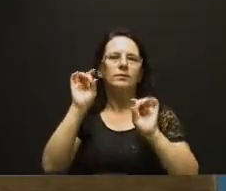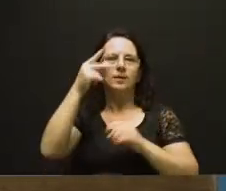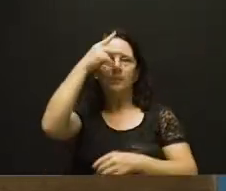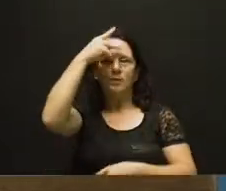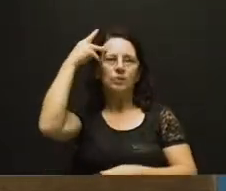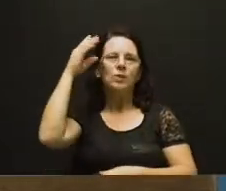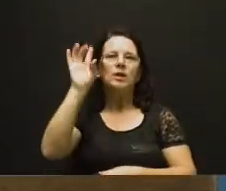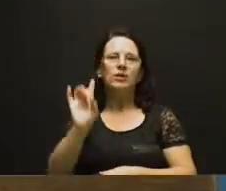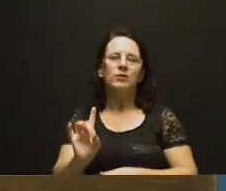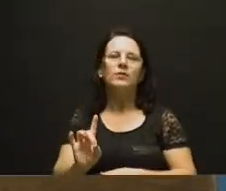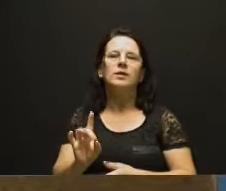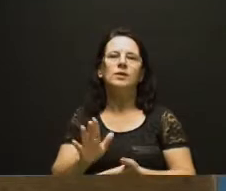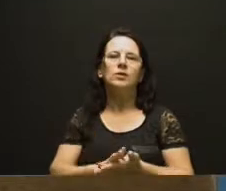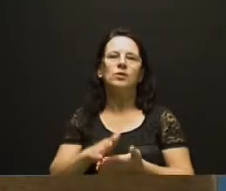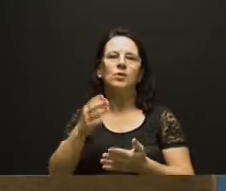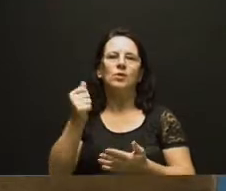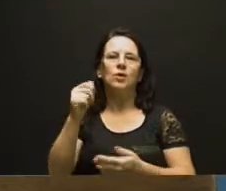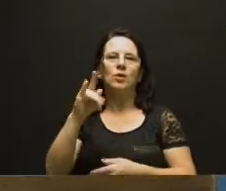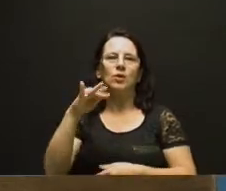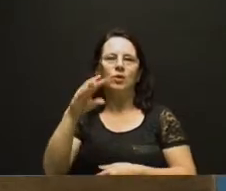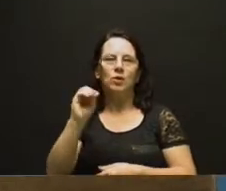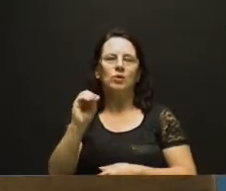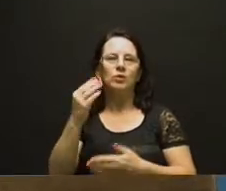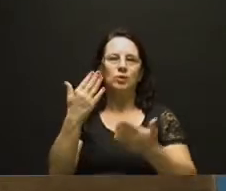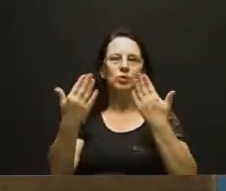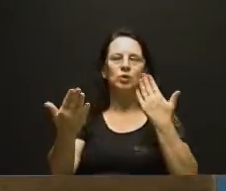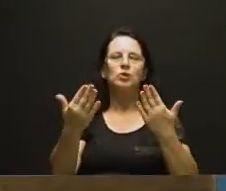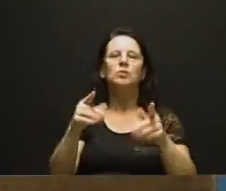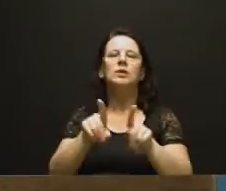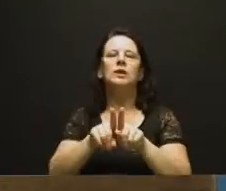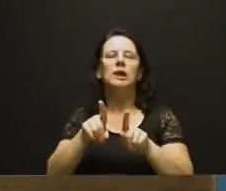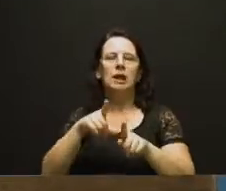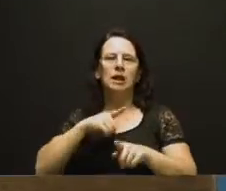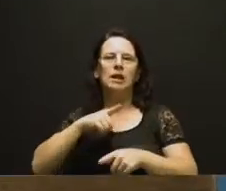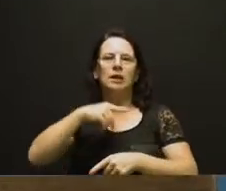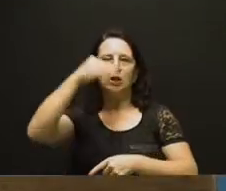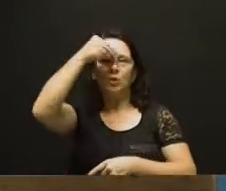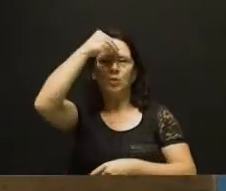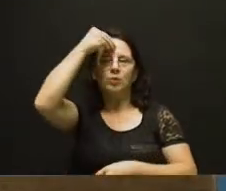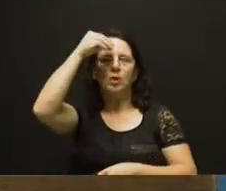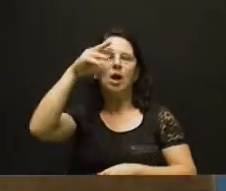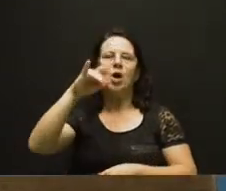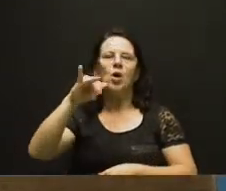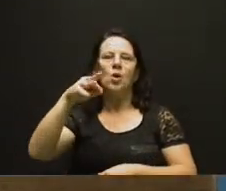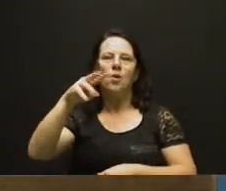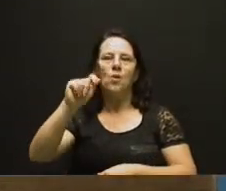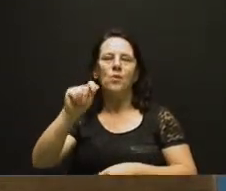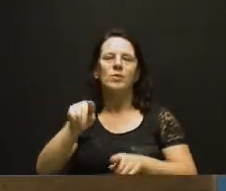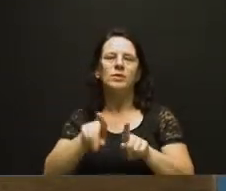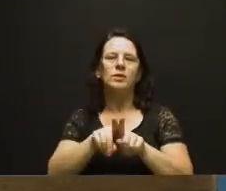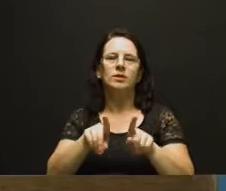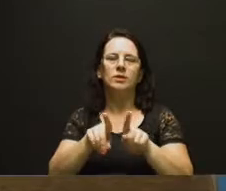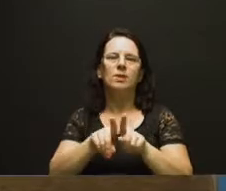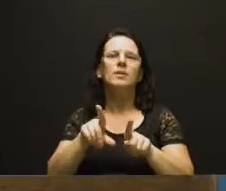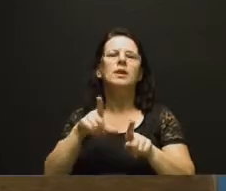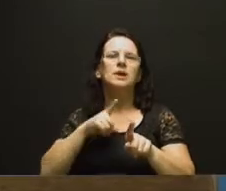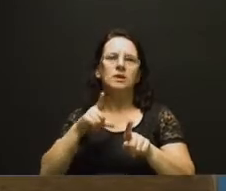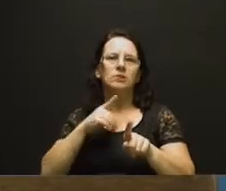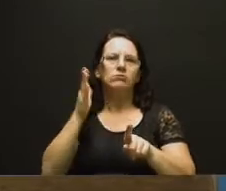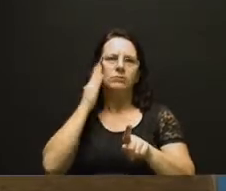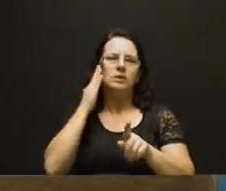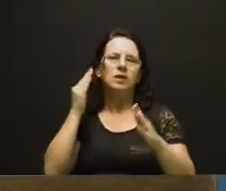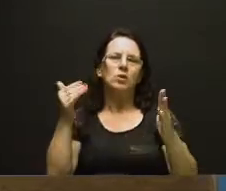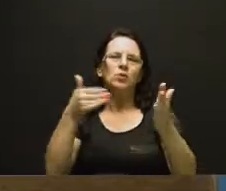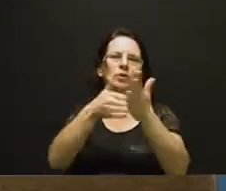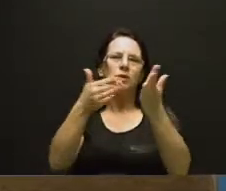ao uso não estamos falando do autismo tem um sobrinho afilhado que é autista e c e também dos limites e também